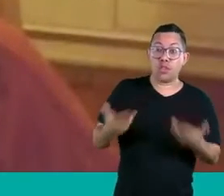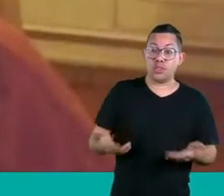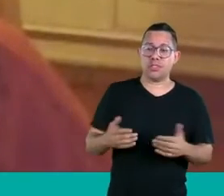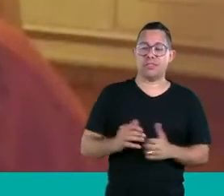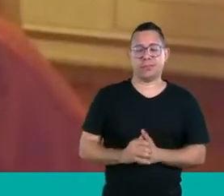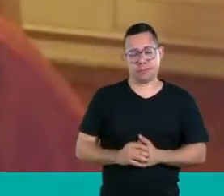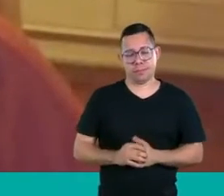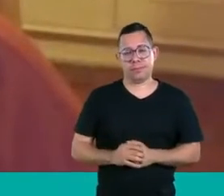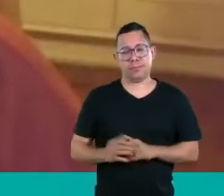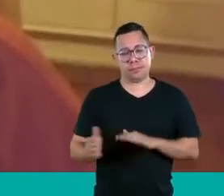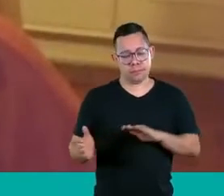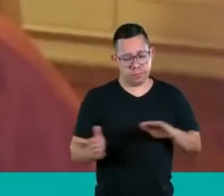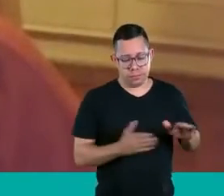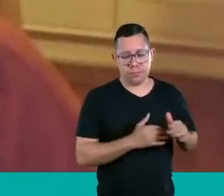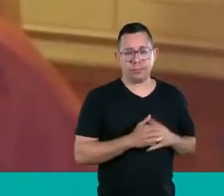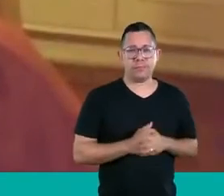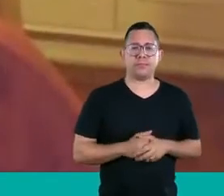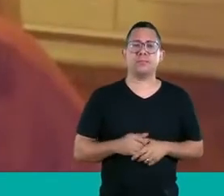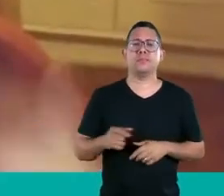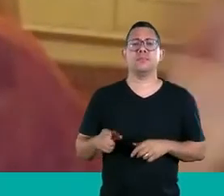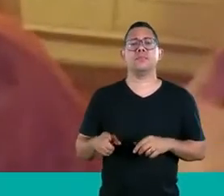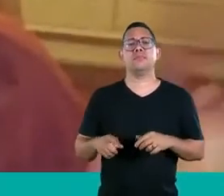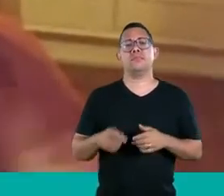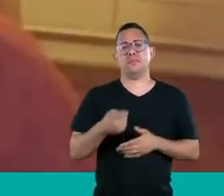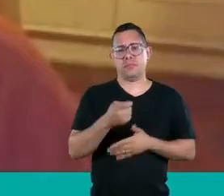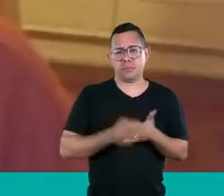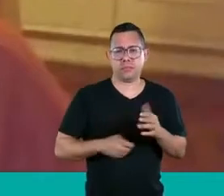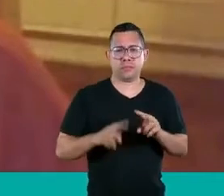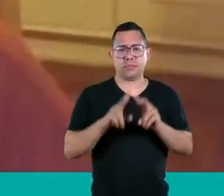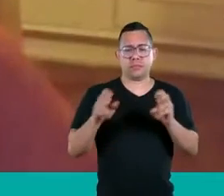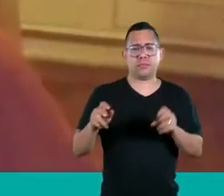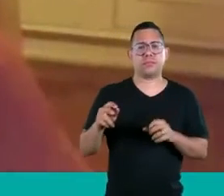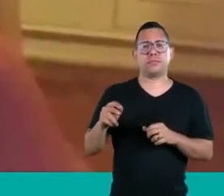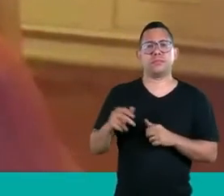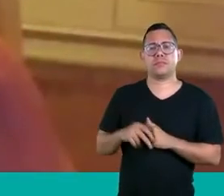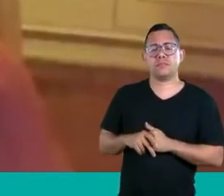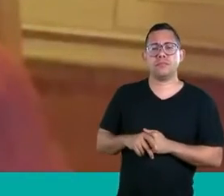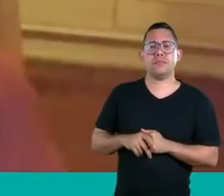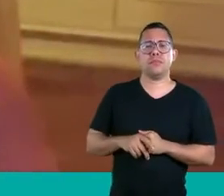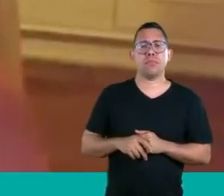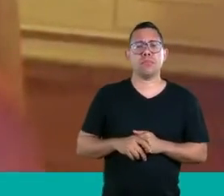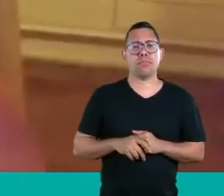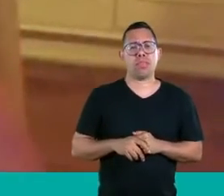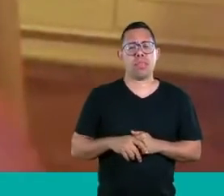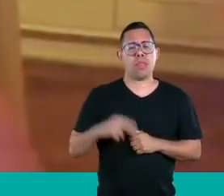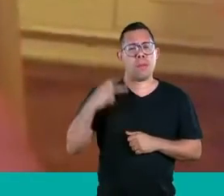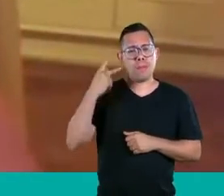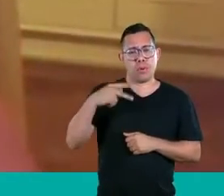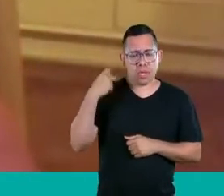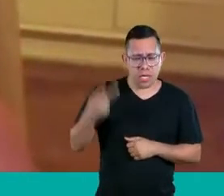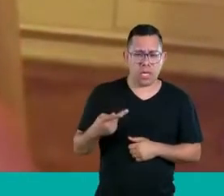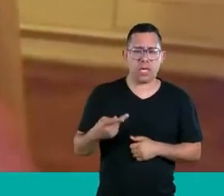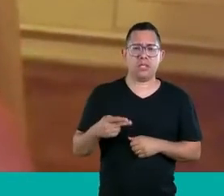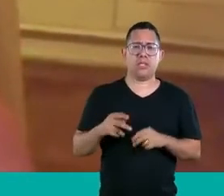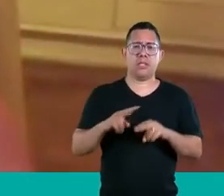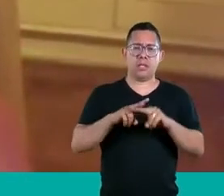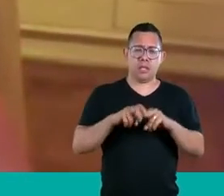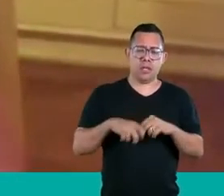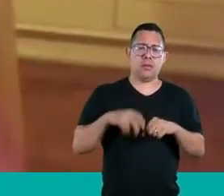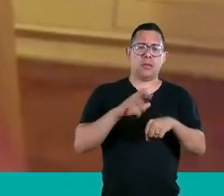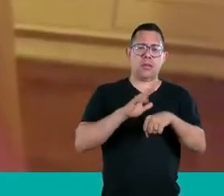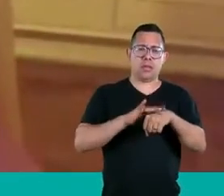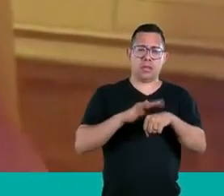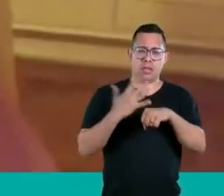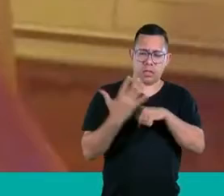nacional, internacional, sobre a pandemia, tem dado inúmeras entrevistas, escrito textos